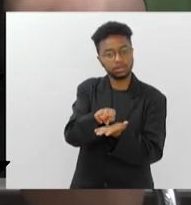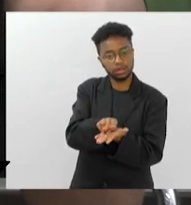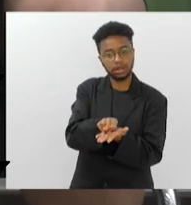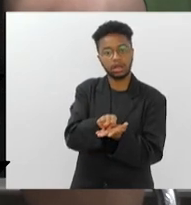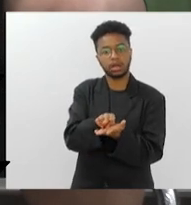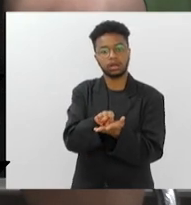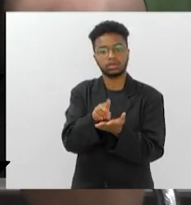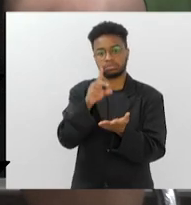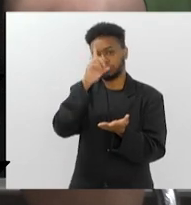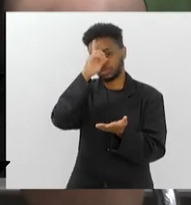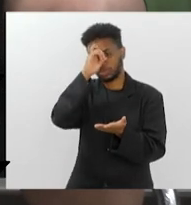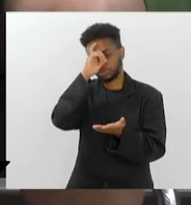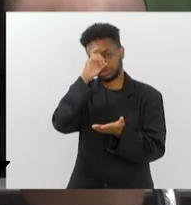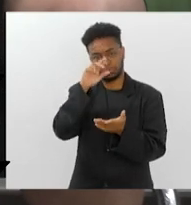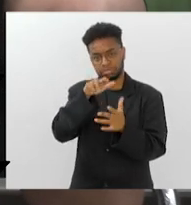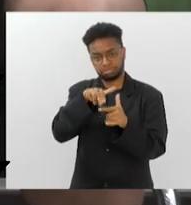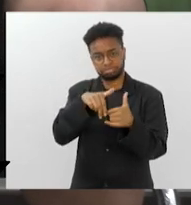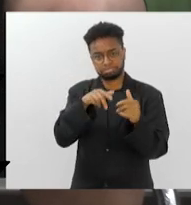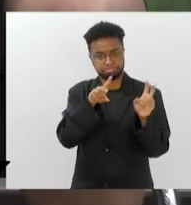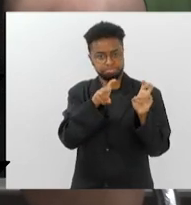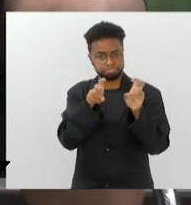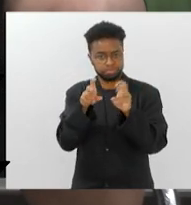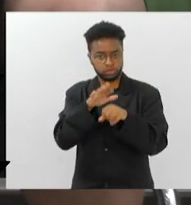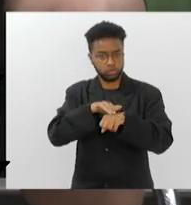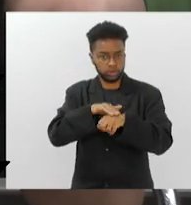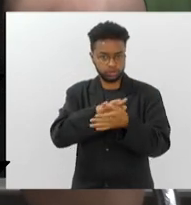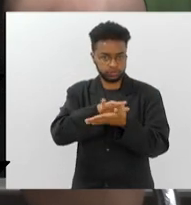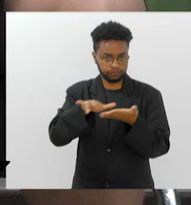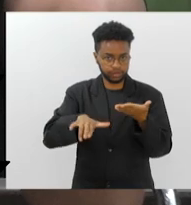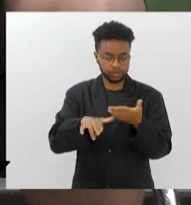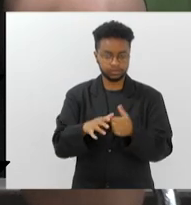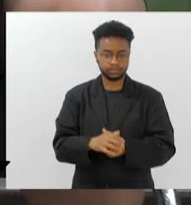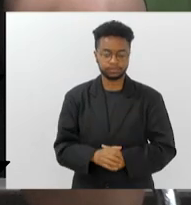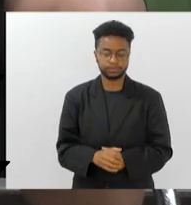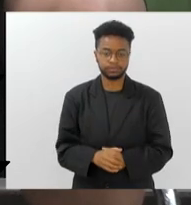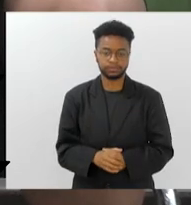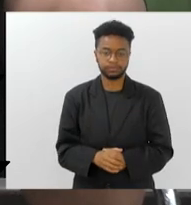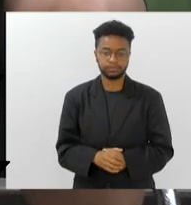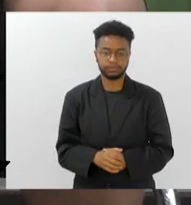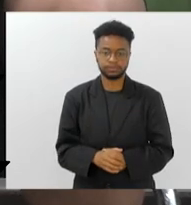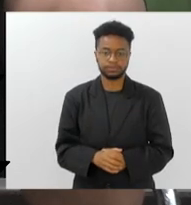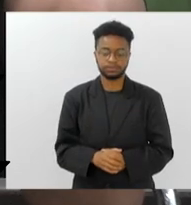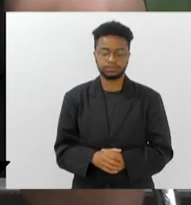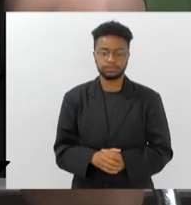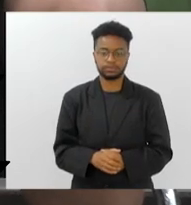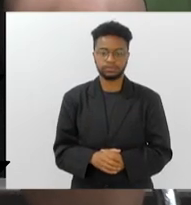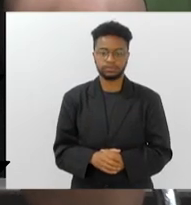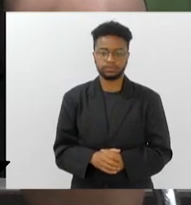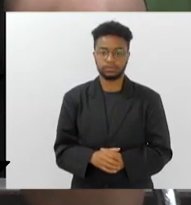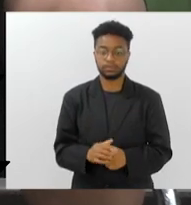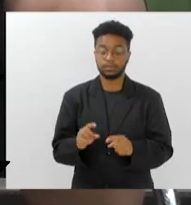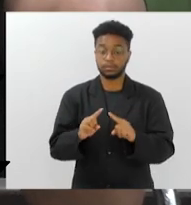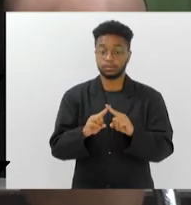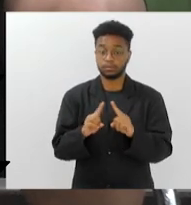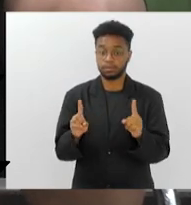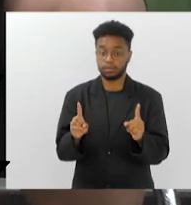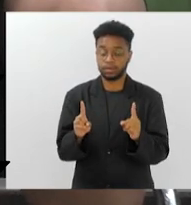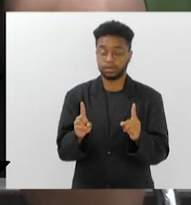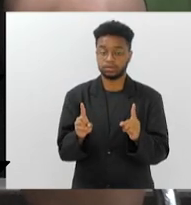pelas mais diversos tipos de doença eh a anexação